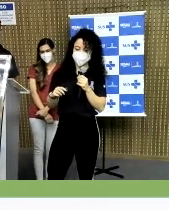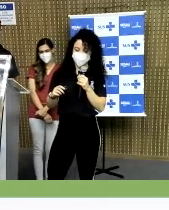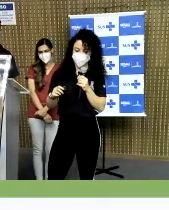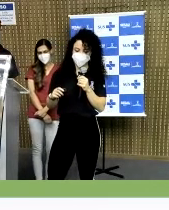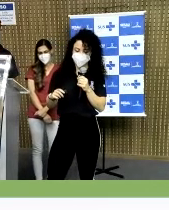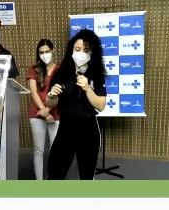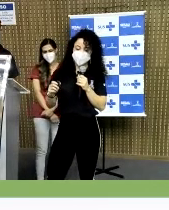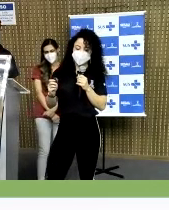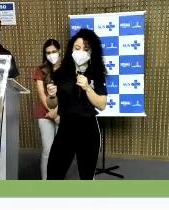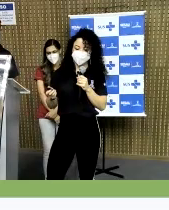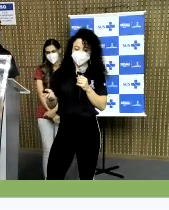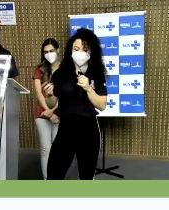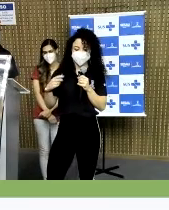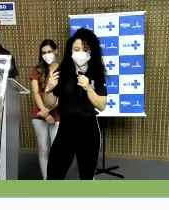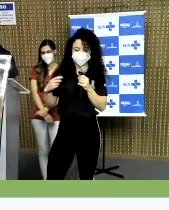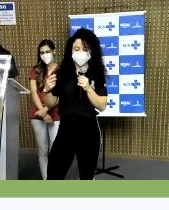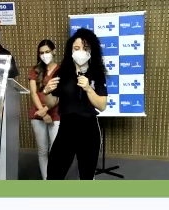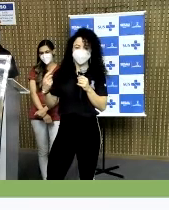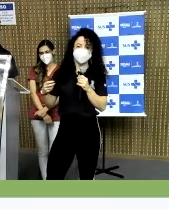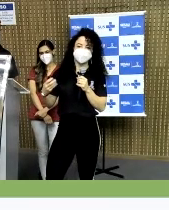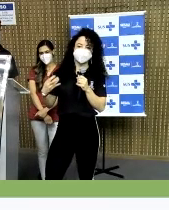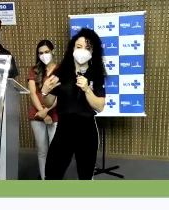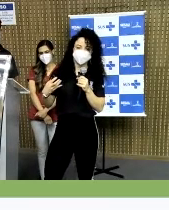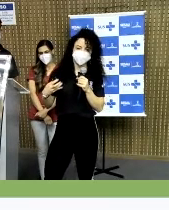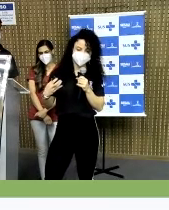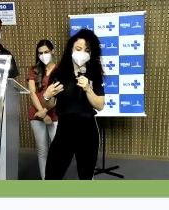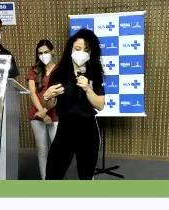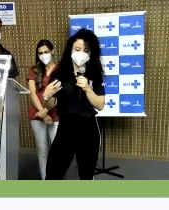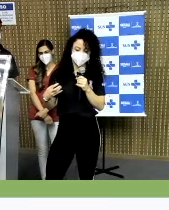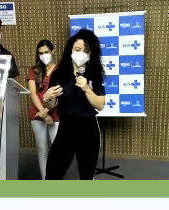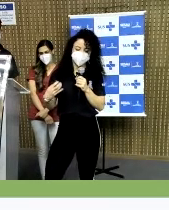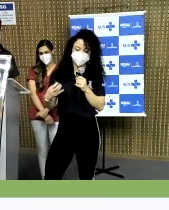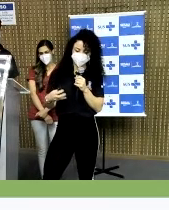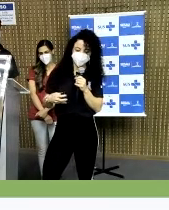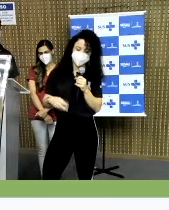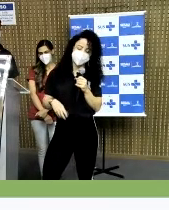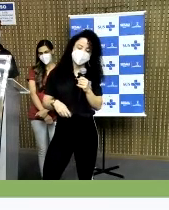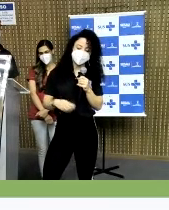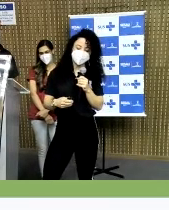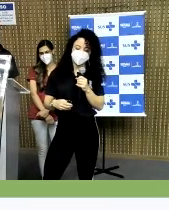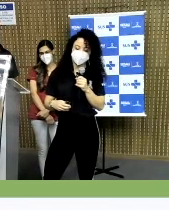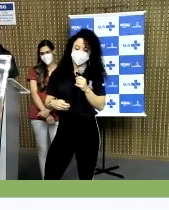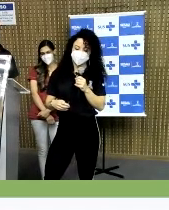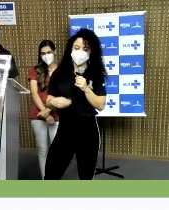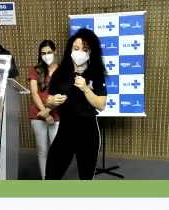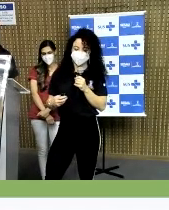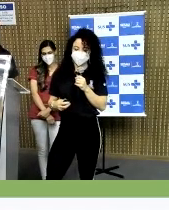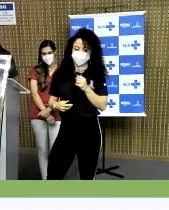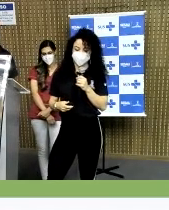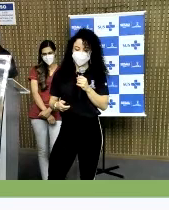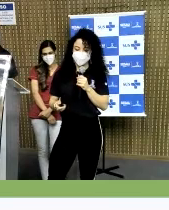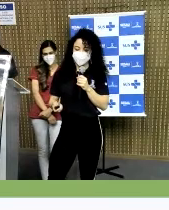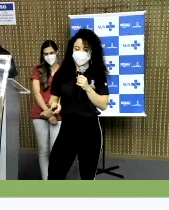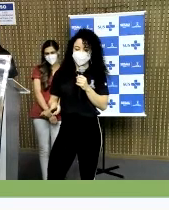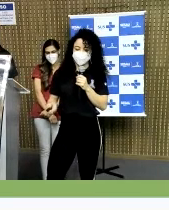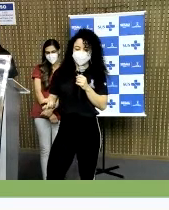unidade UDM, então, nós conseguimos acompanhar bastante uma população importante, né, que possui